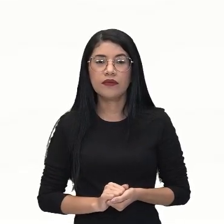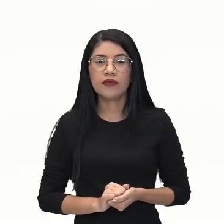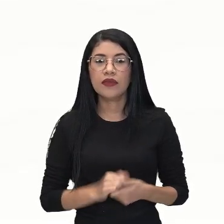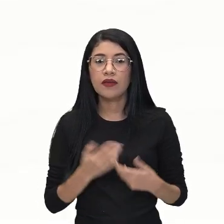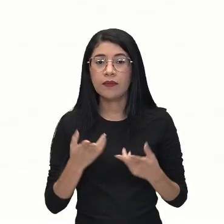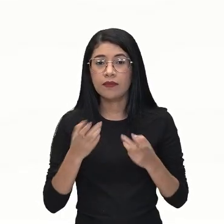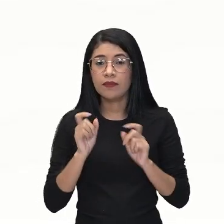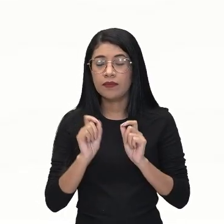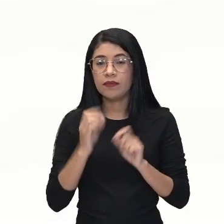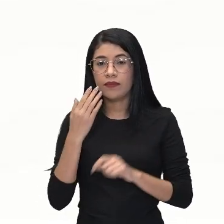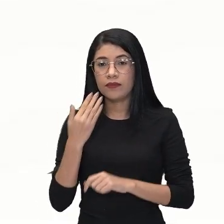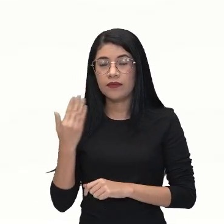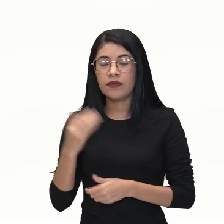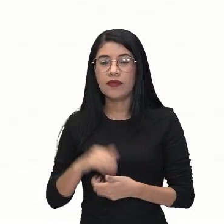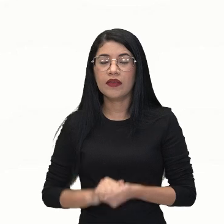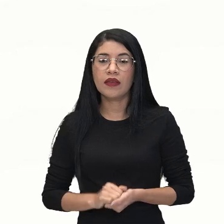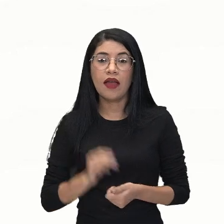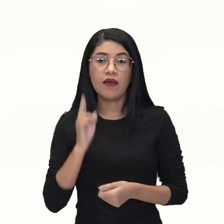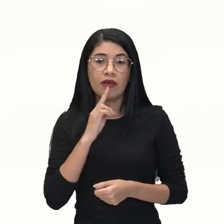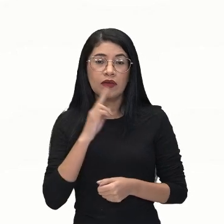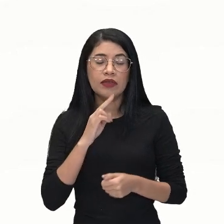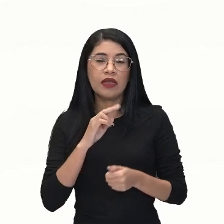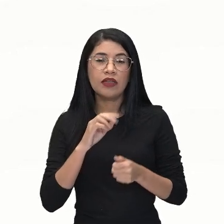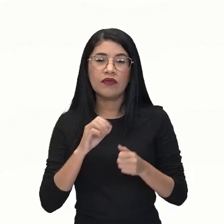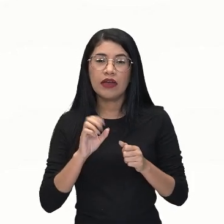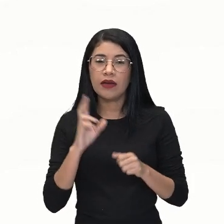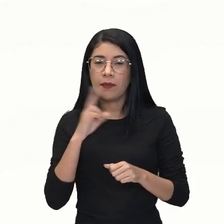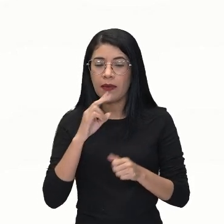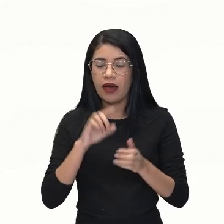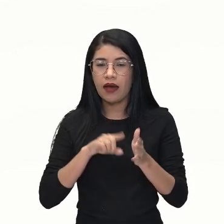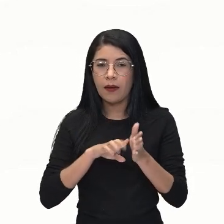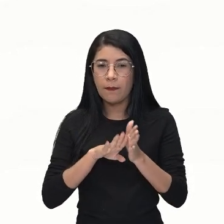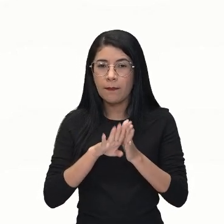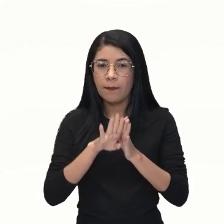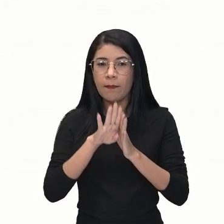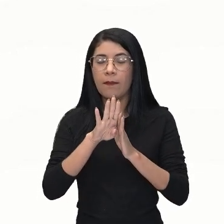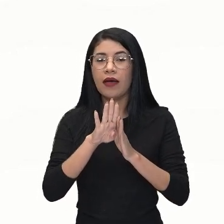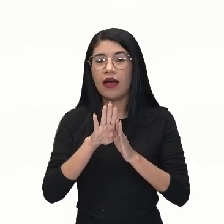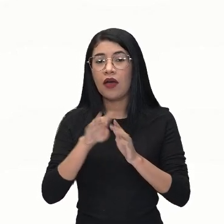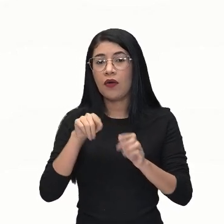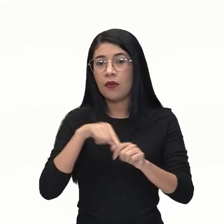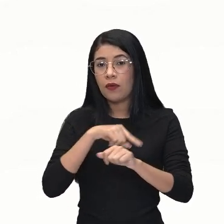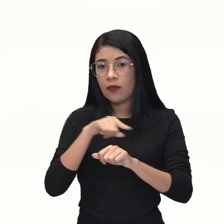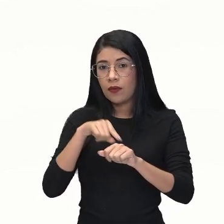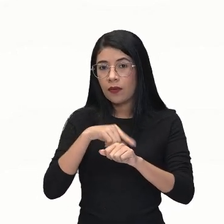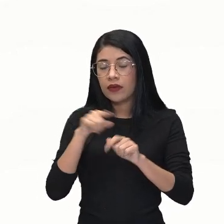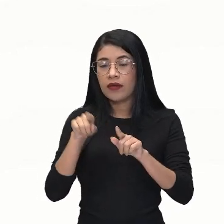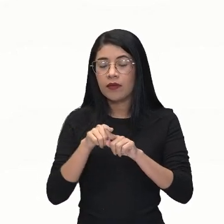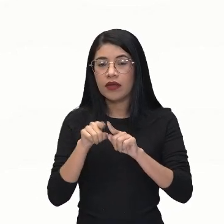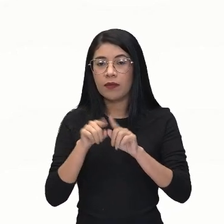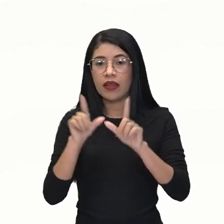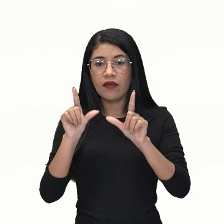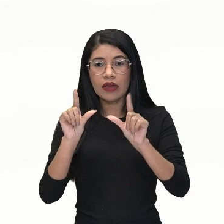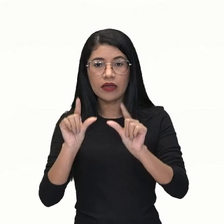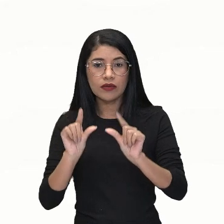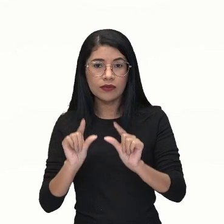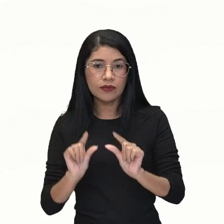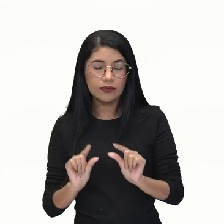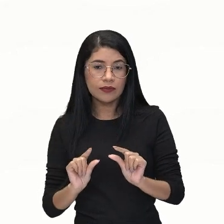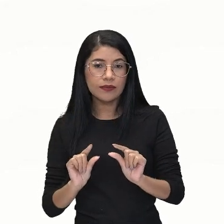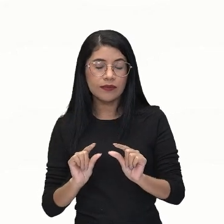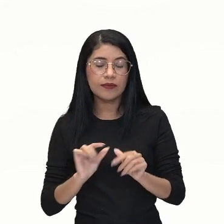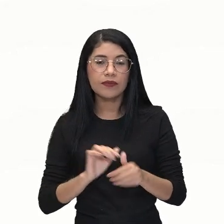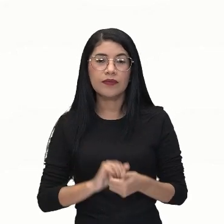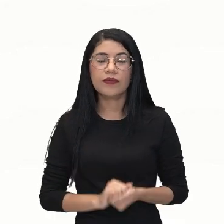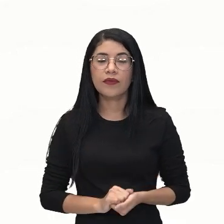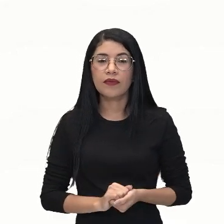Observe que, à medida que a velocidade aumenta, o tempo gasto para percorrer o mesmo percurso diminui,